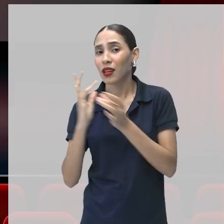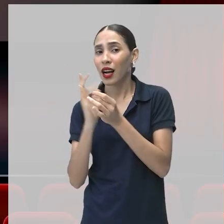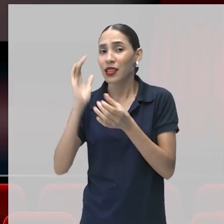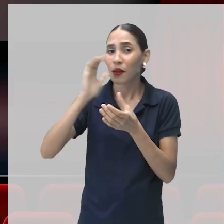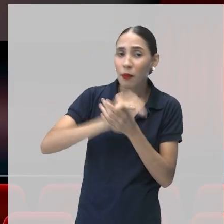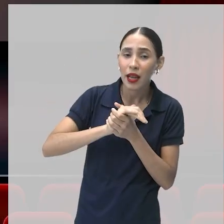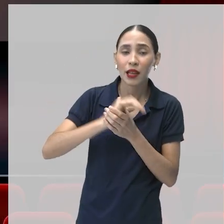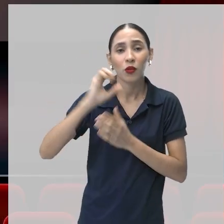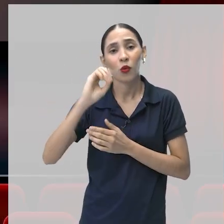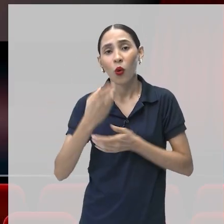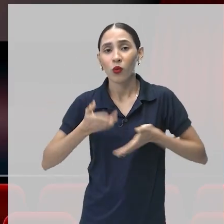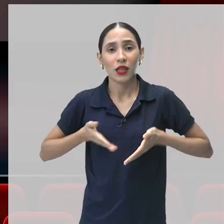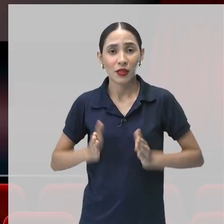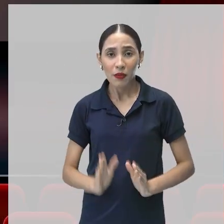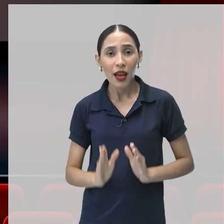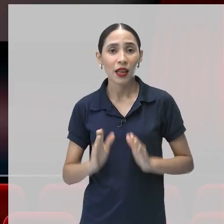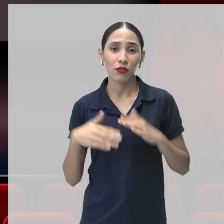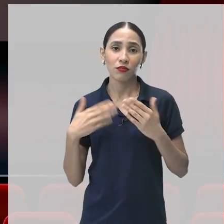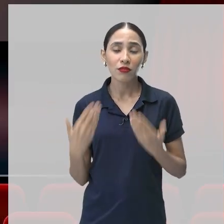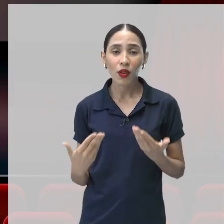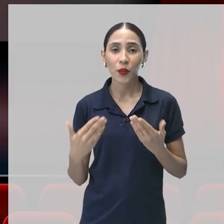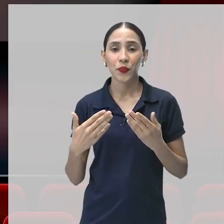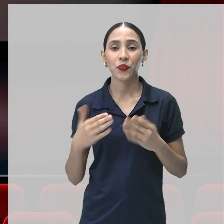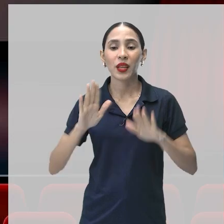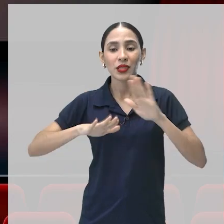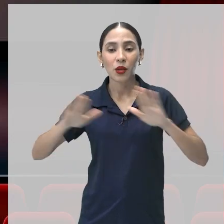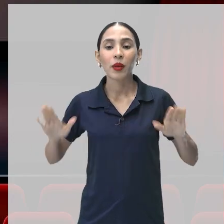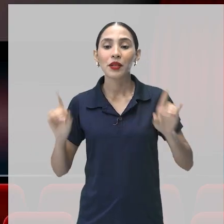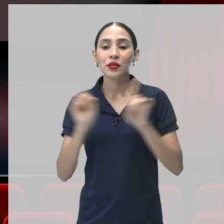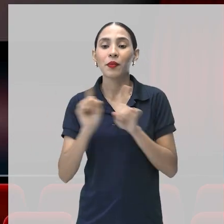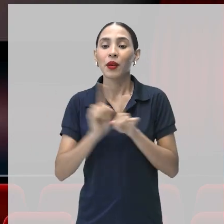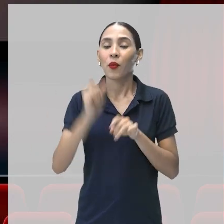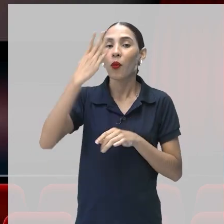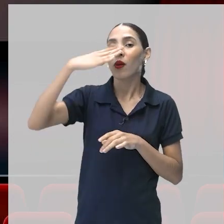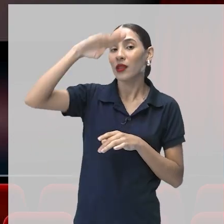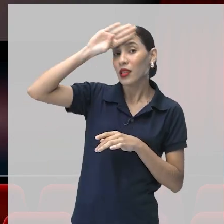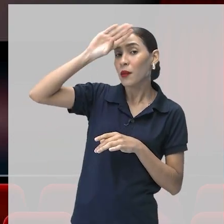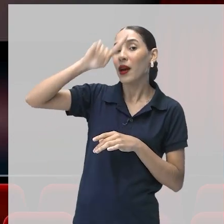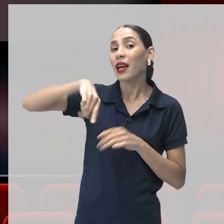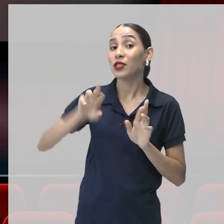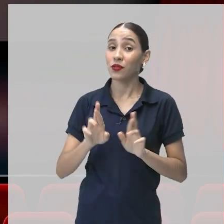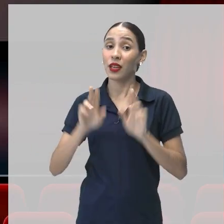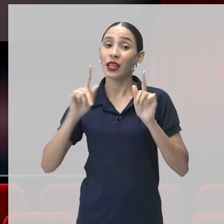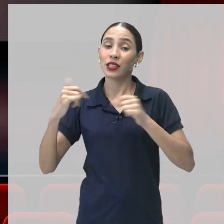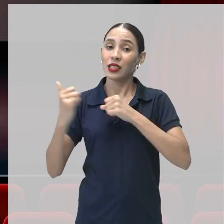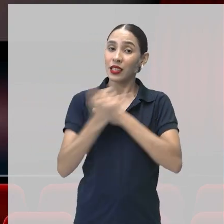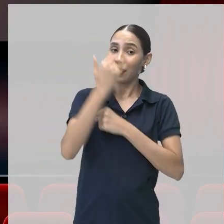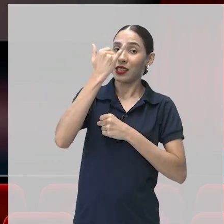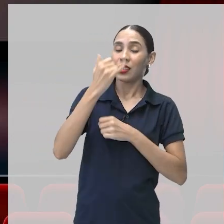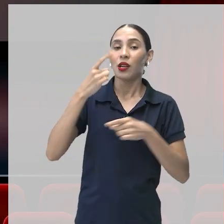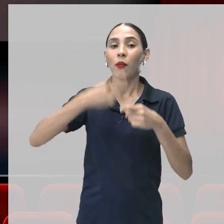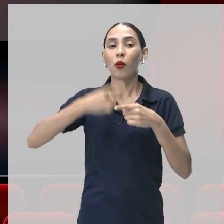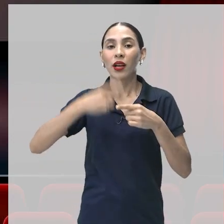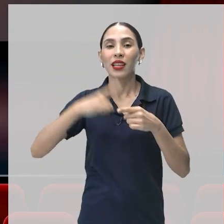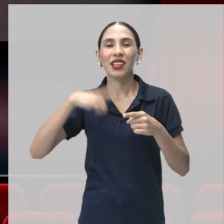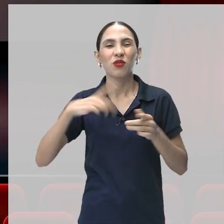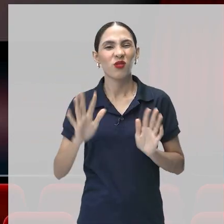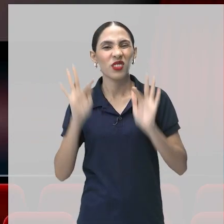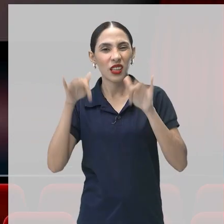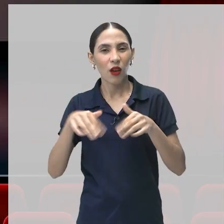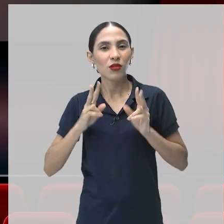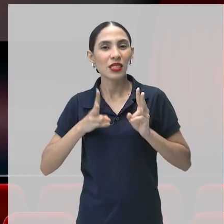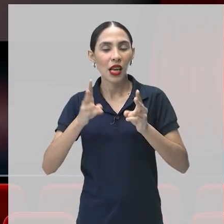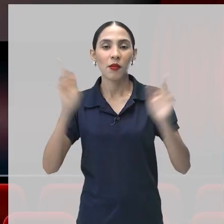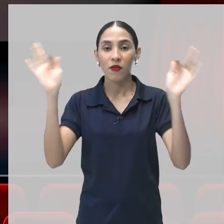o nascimento de uma criança. Então, geralmente, os dramas é diferente da tragédia, porque o final é